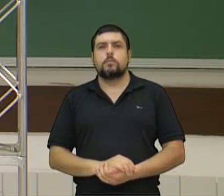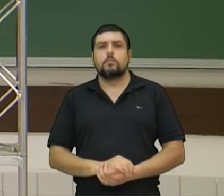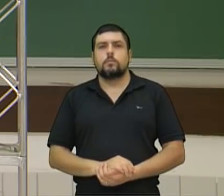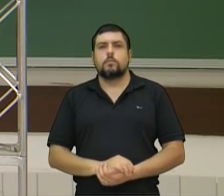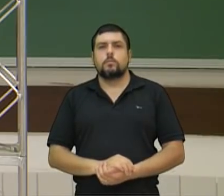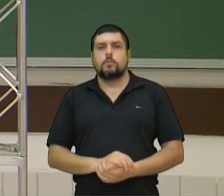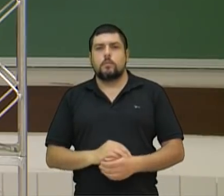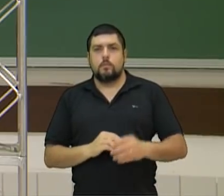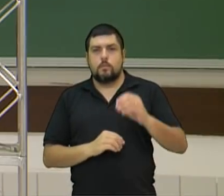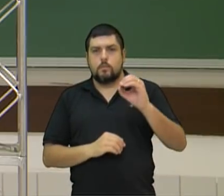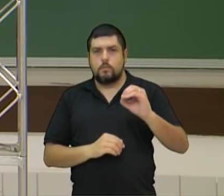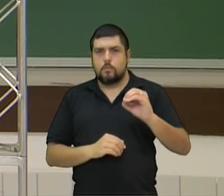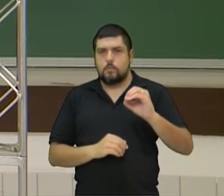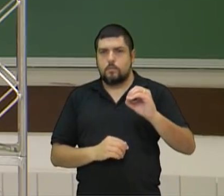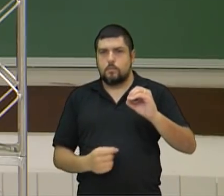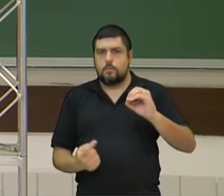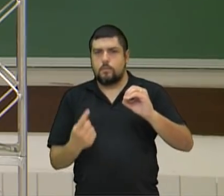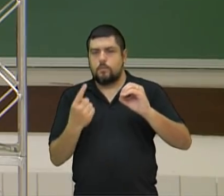0 e 1